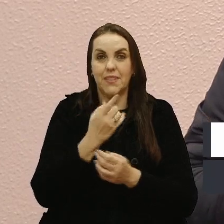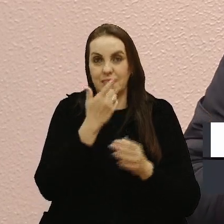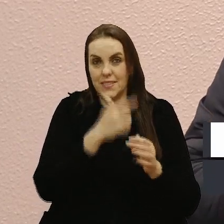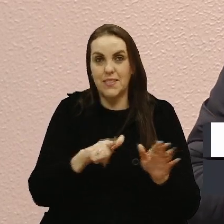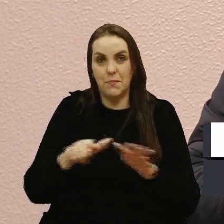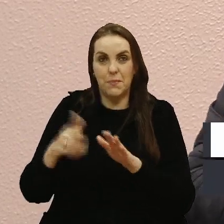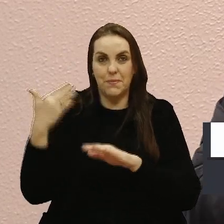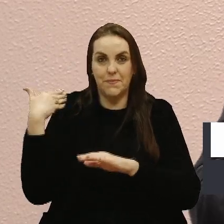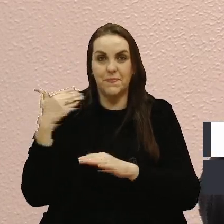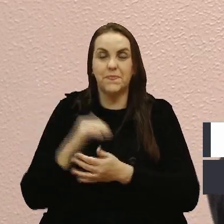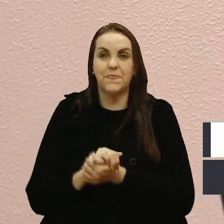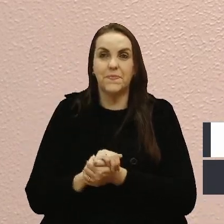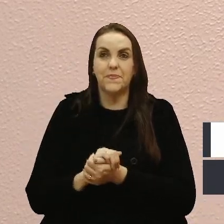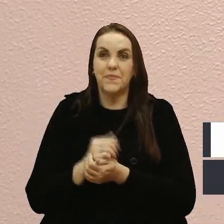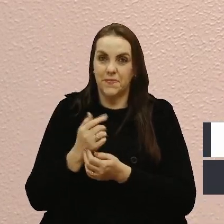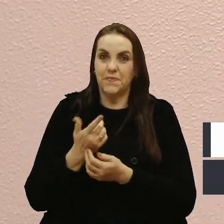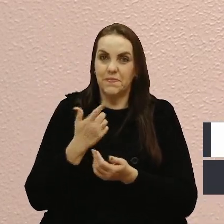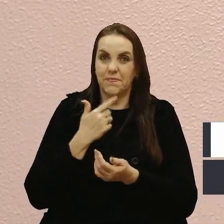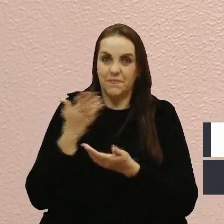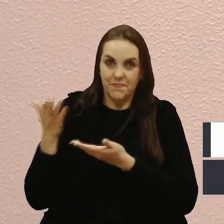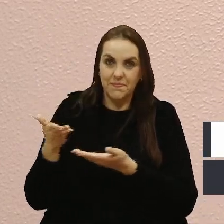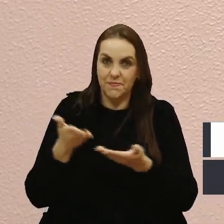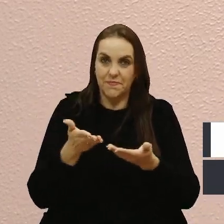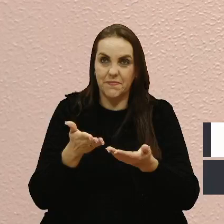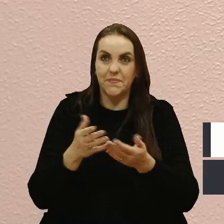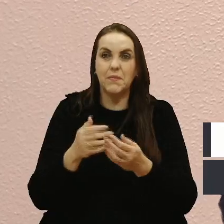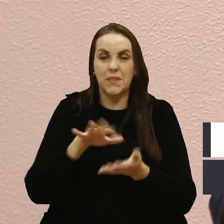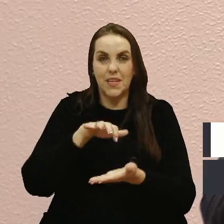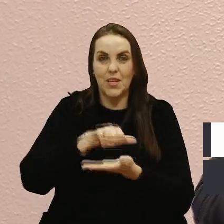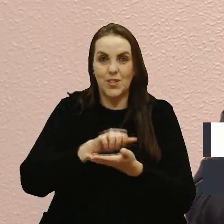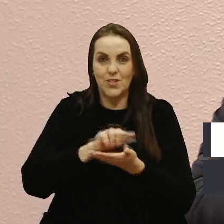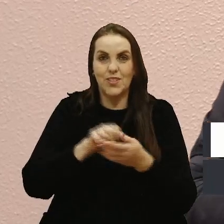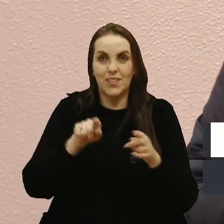semana. Fez questão de vir aqui para depois nós fazermos um registro também